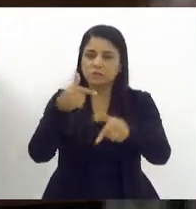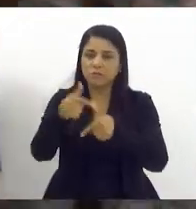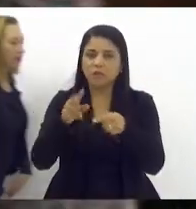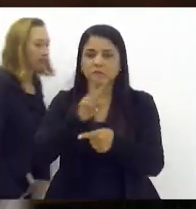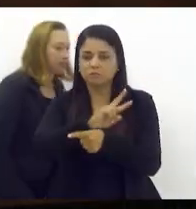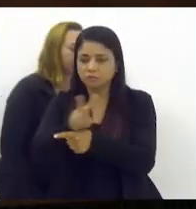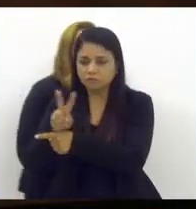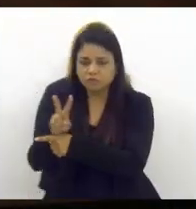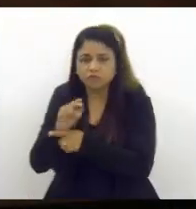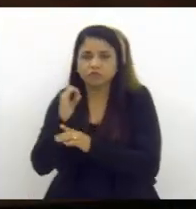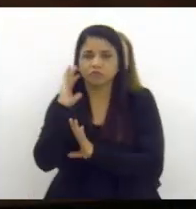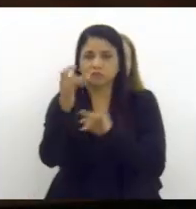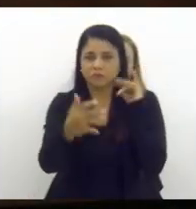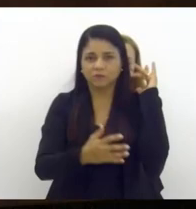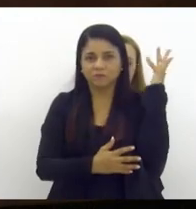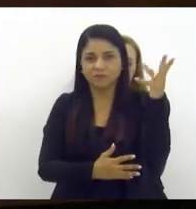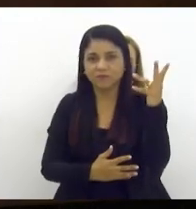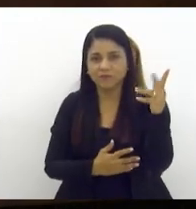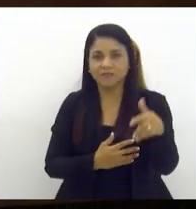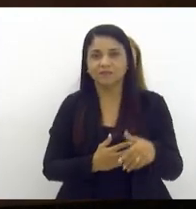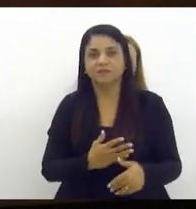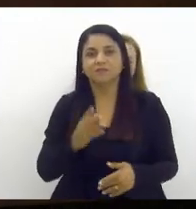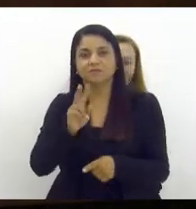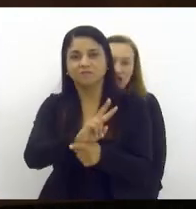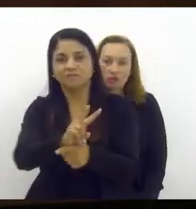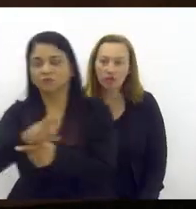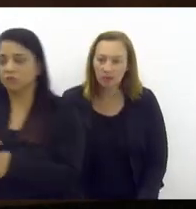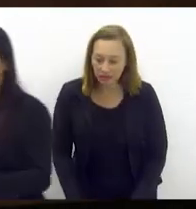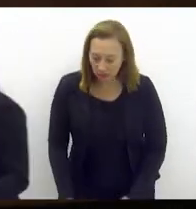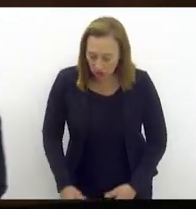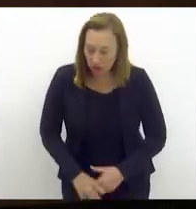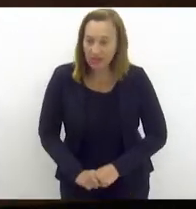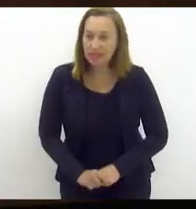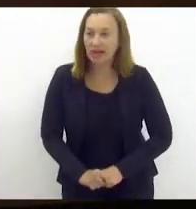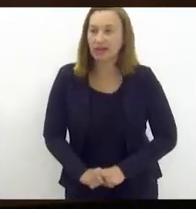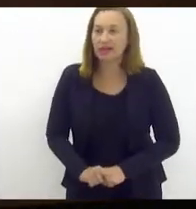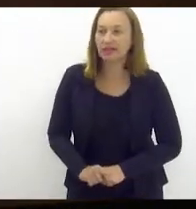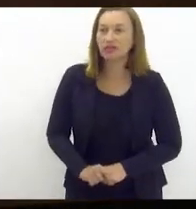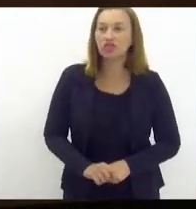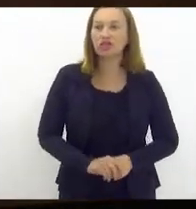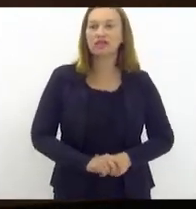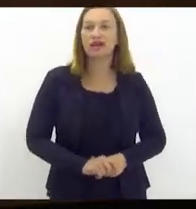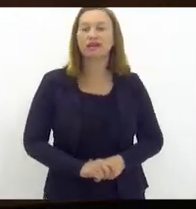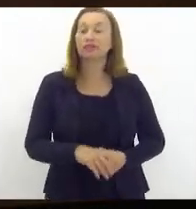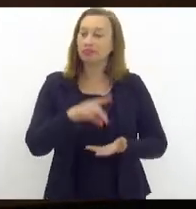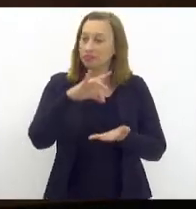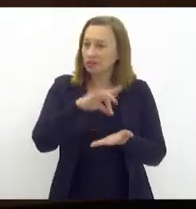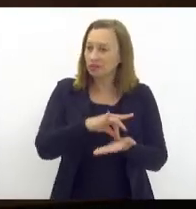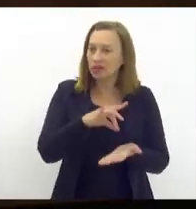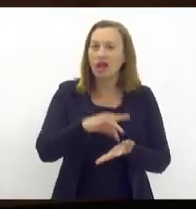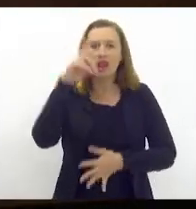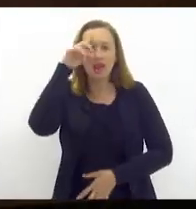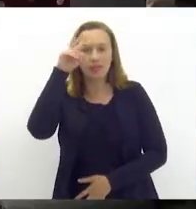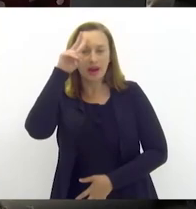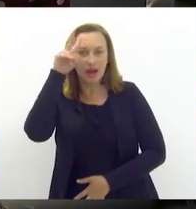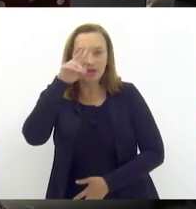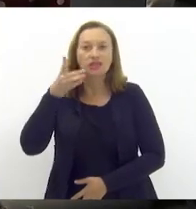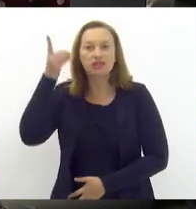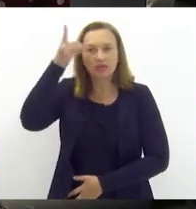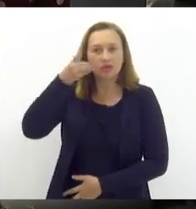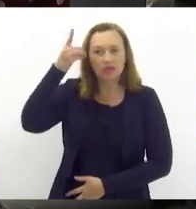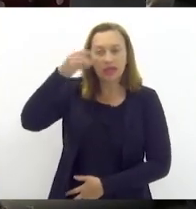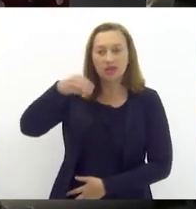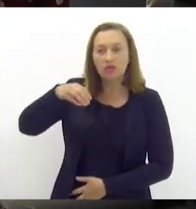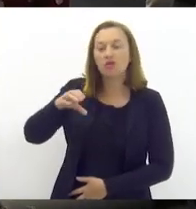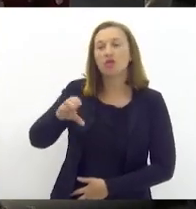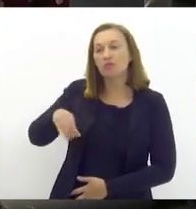vigilantes ambientais e da preservação dos manguezais e do ecossistema. Verdade, bem lembrado, deputado Carlos Mink.